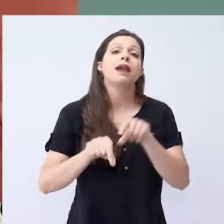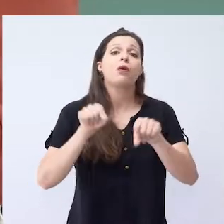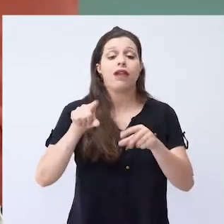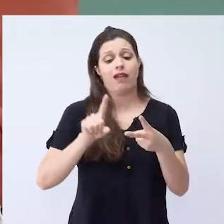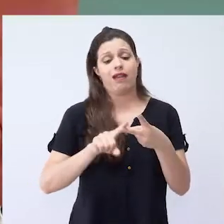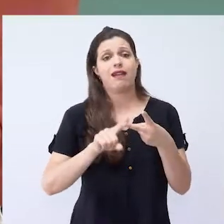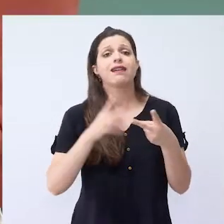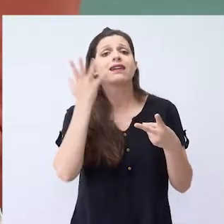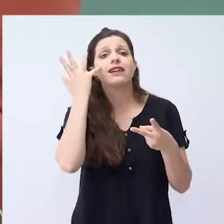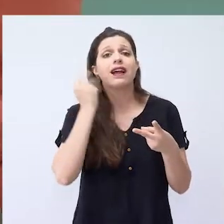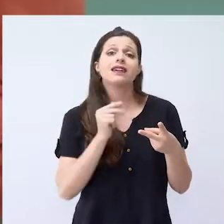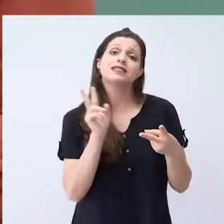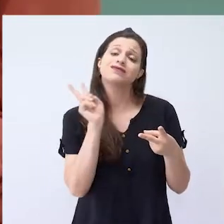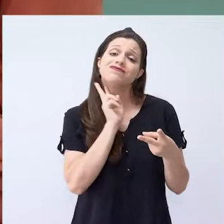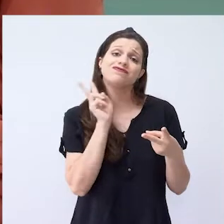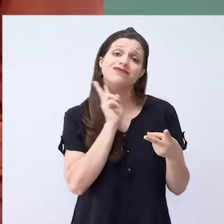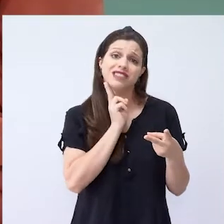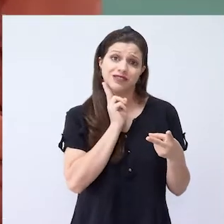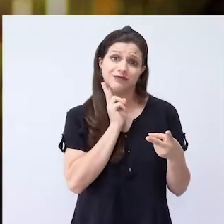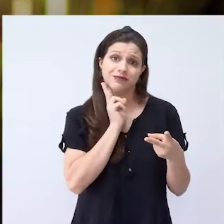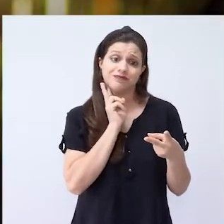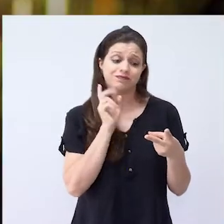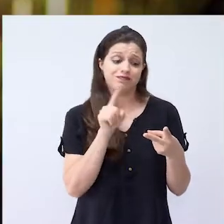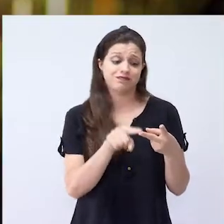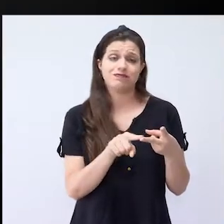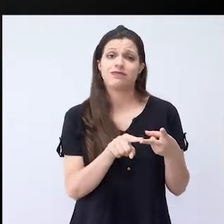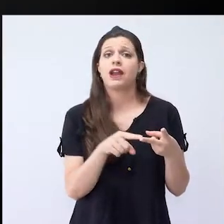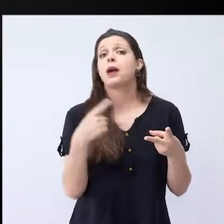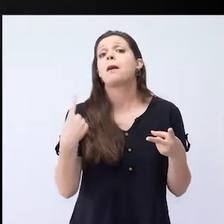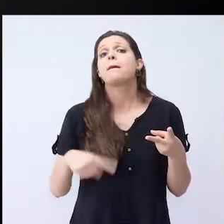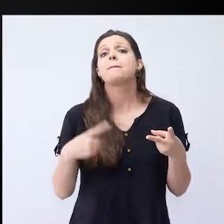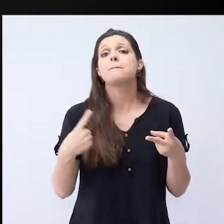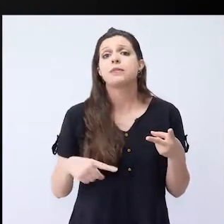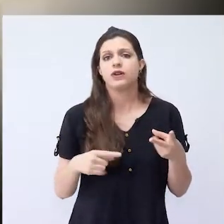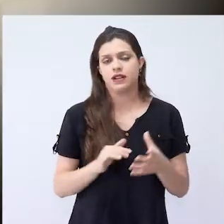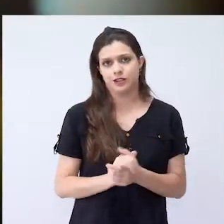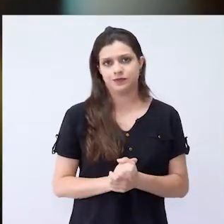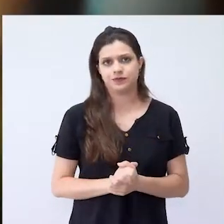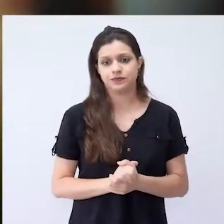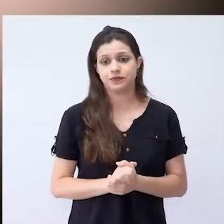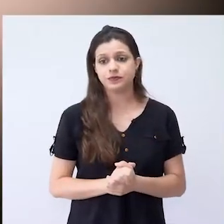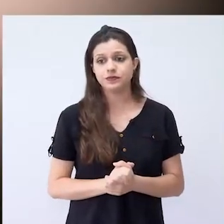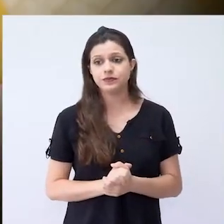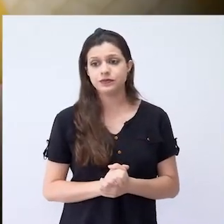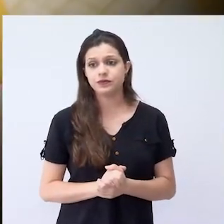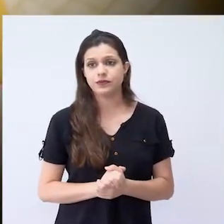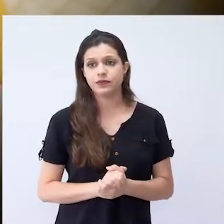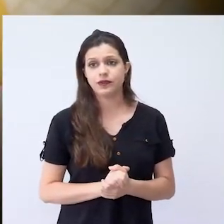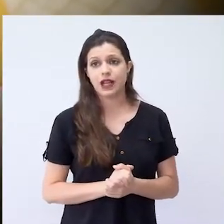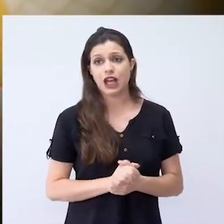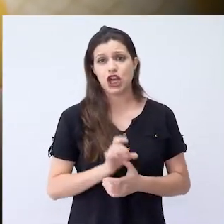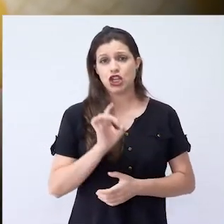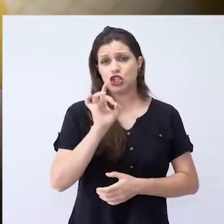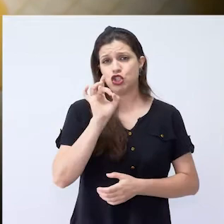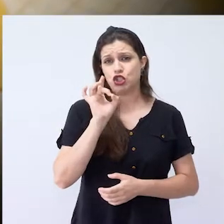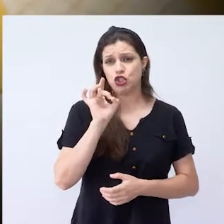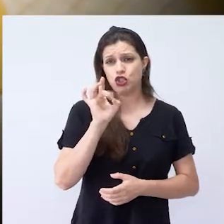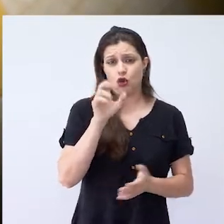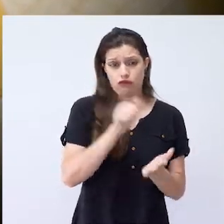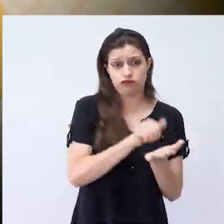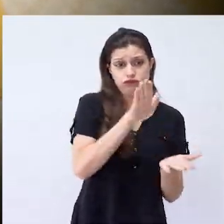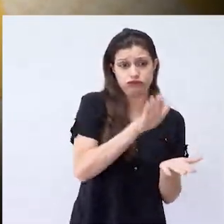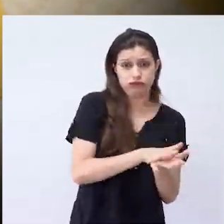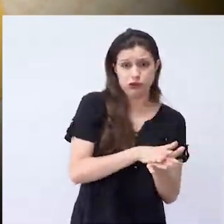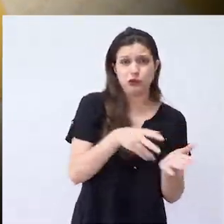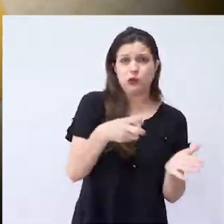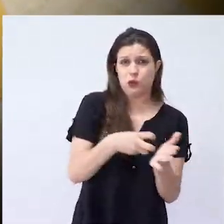muito importante, que é da vítima. Porque o trabalho infantil a gente não consegue combater ele de forma eficaz simplesmente tendo